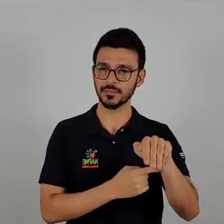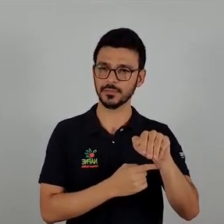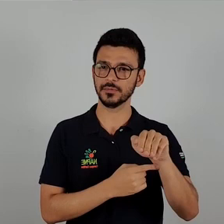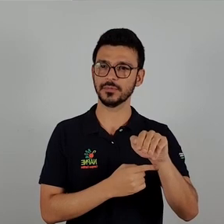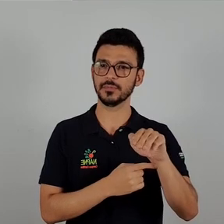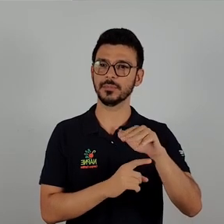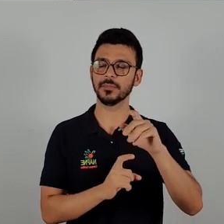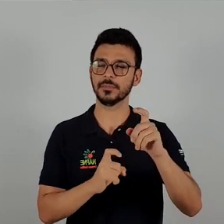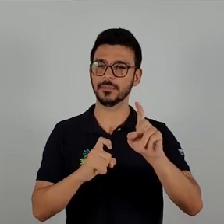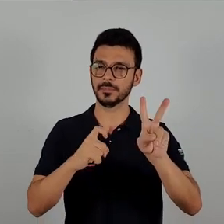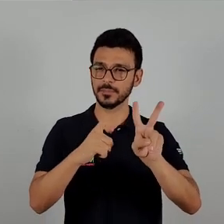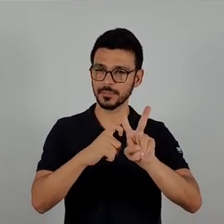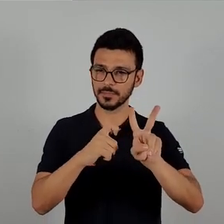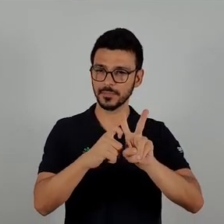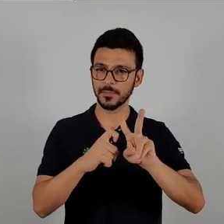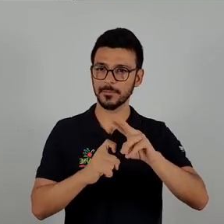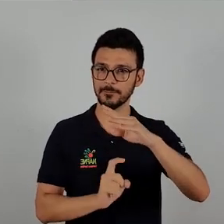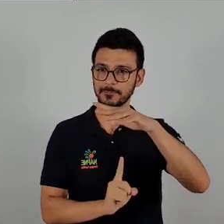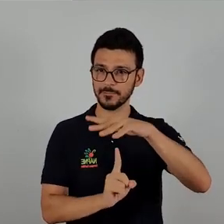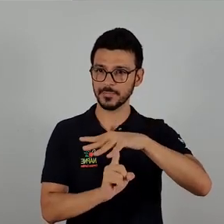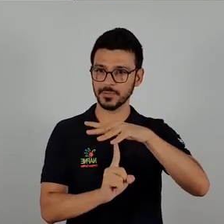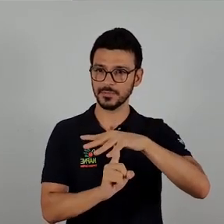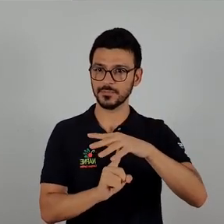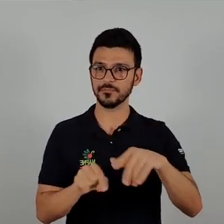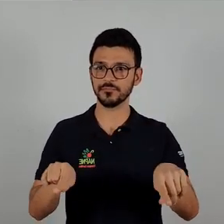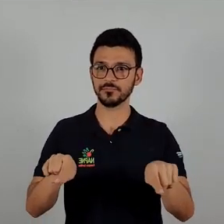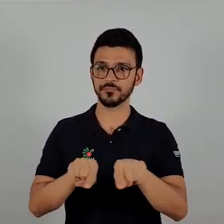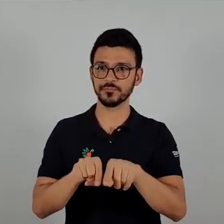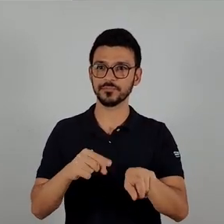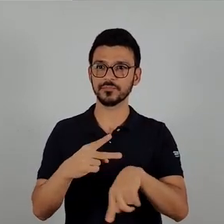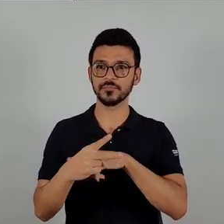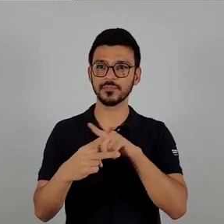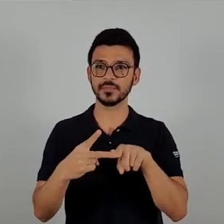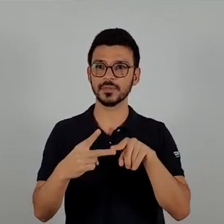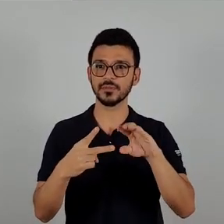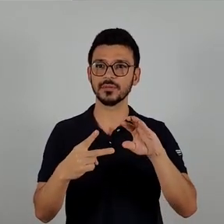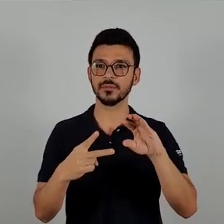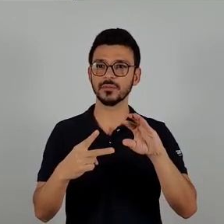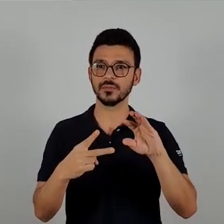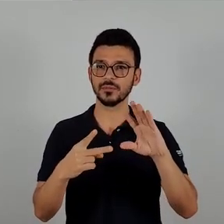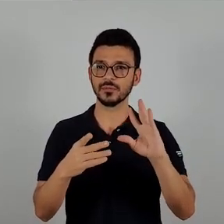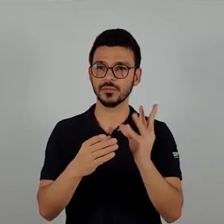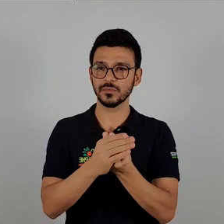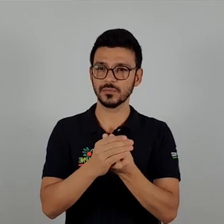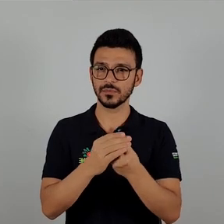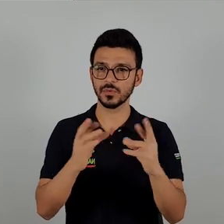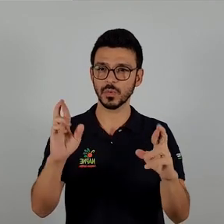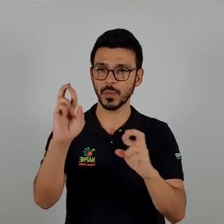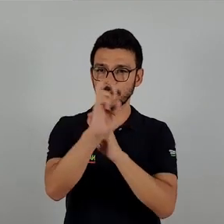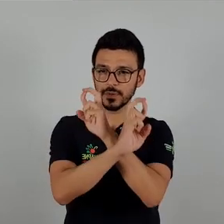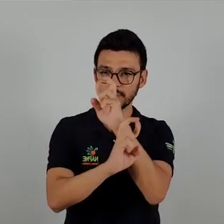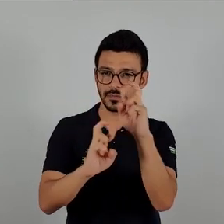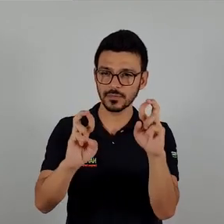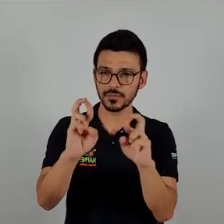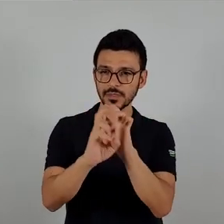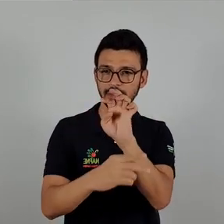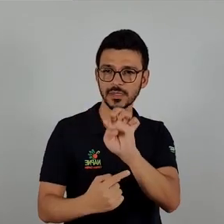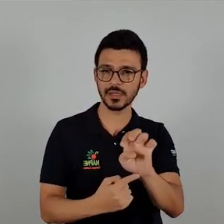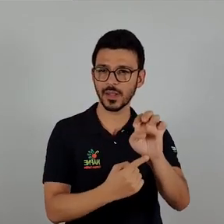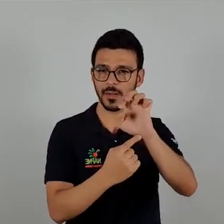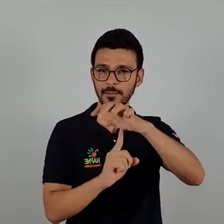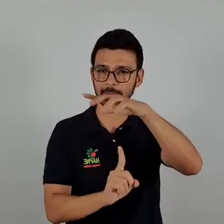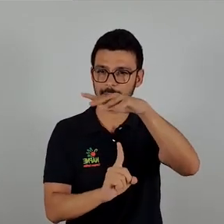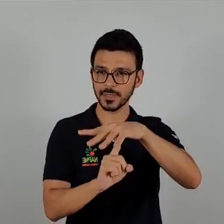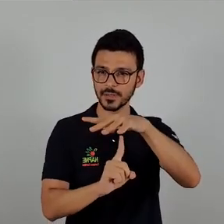que é um que eu não inseri aqui, porque ainda está em divulgação aí para saber se o número vai ser federal ou regional, como